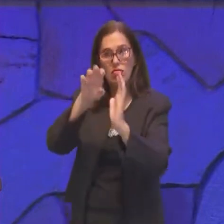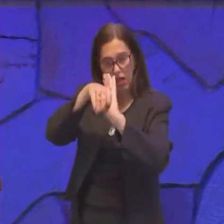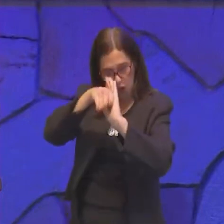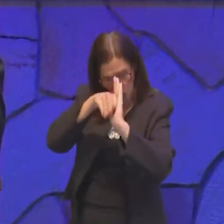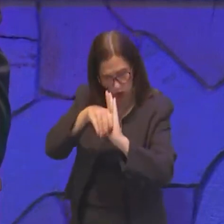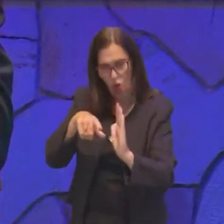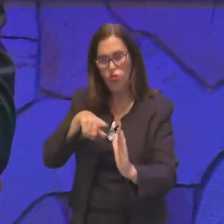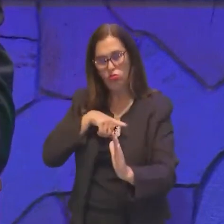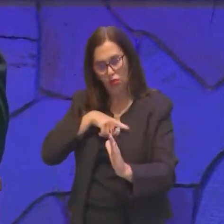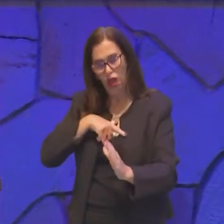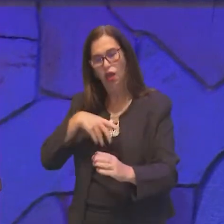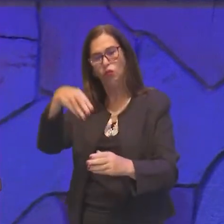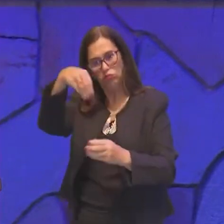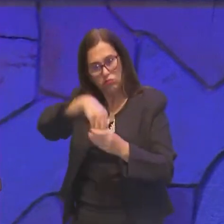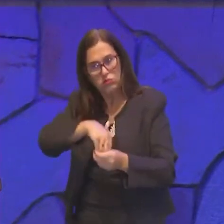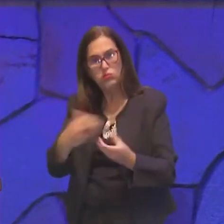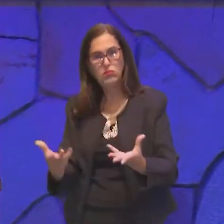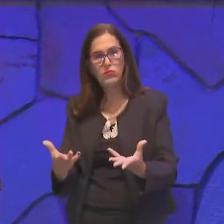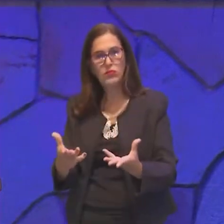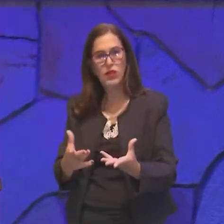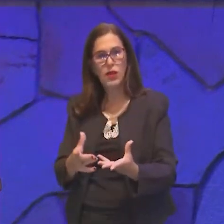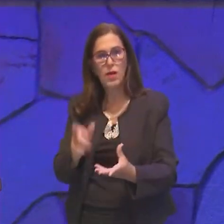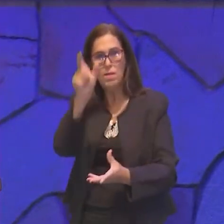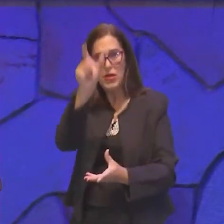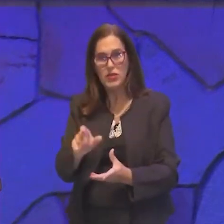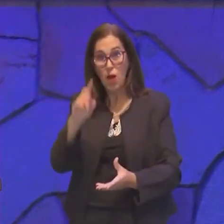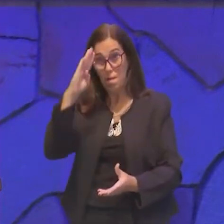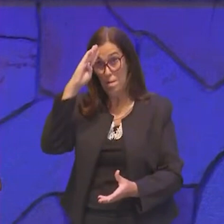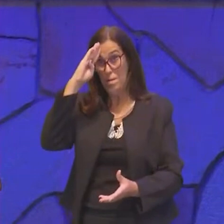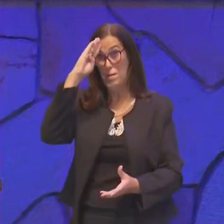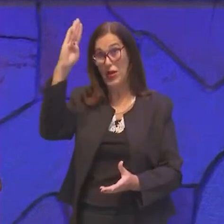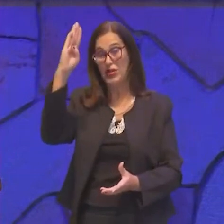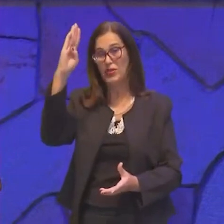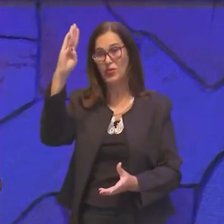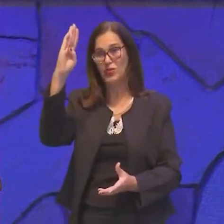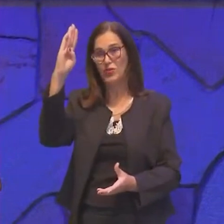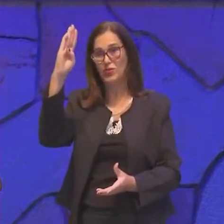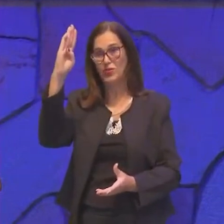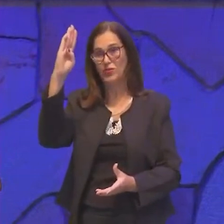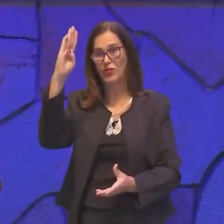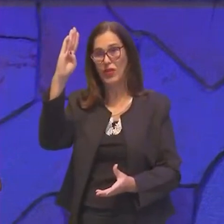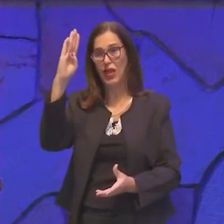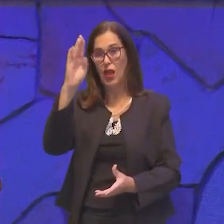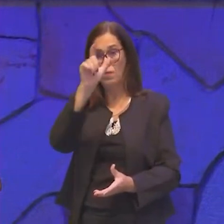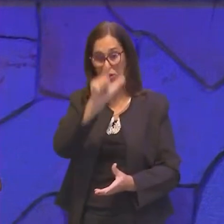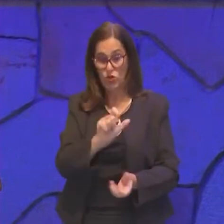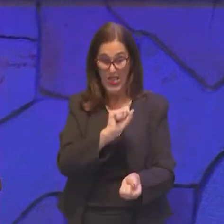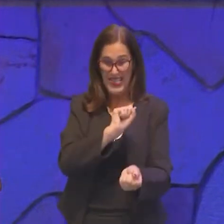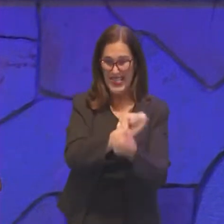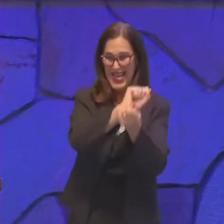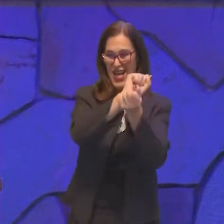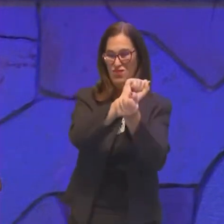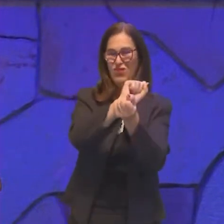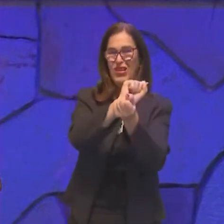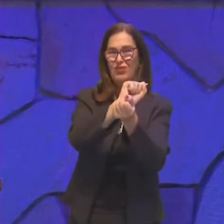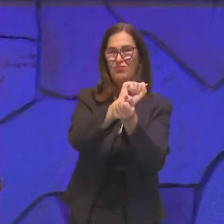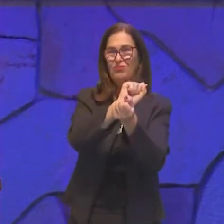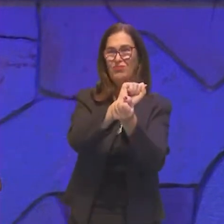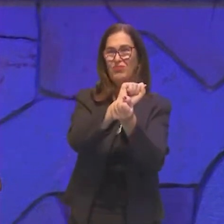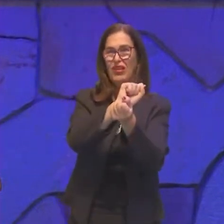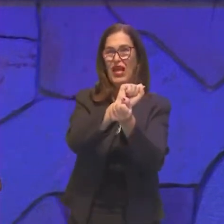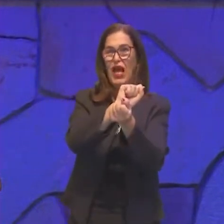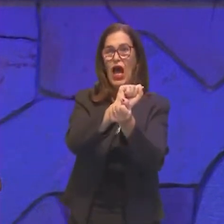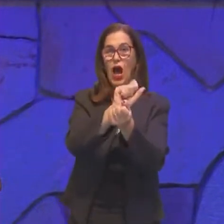como, vamos dizer assim, personagem principal o doulos, o escravo, aquele que